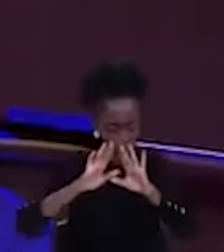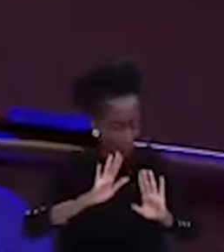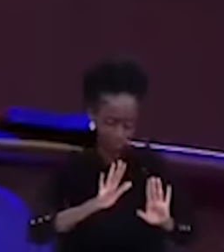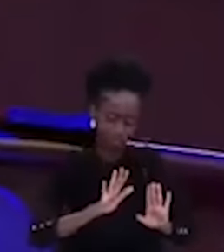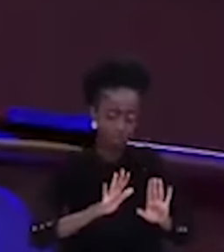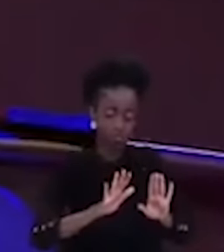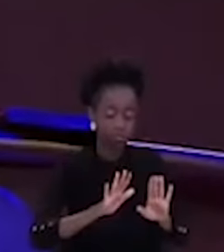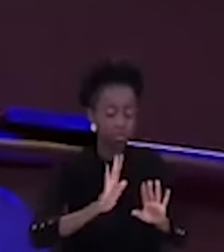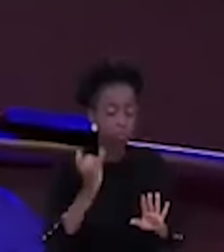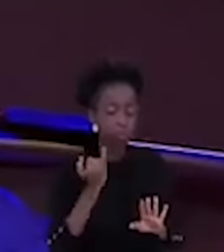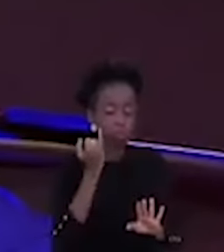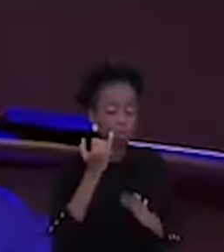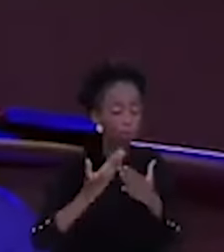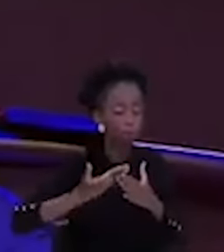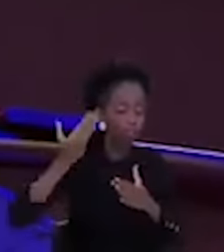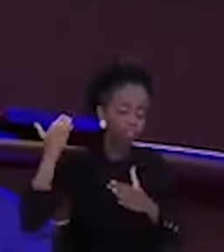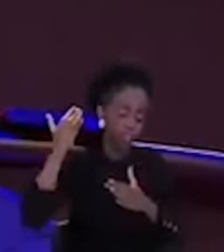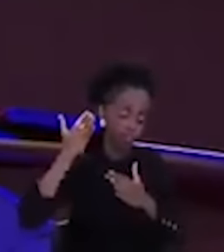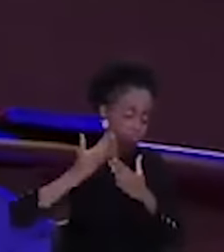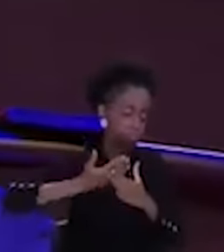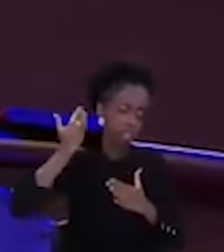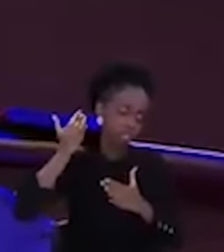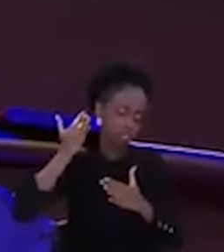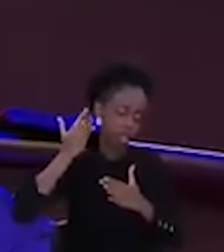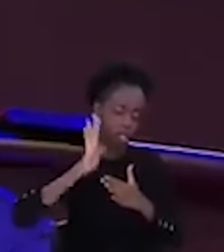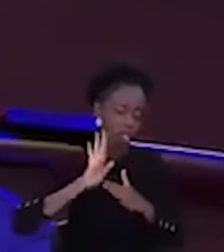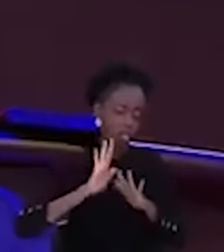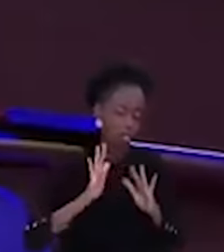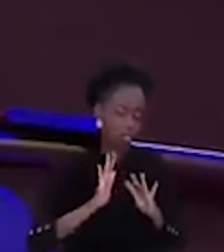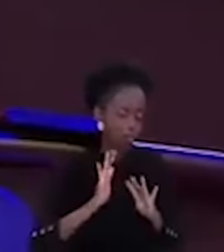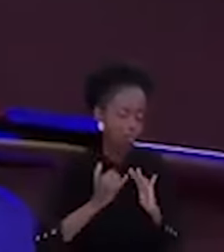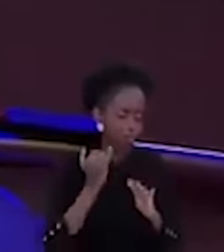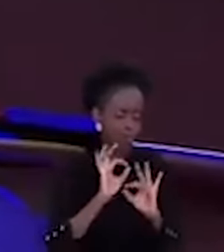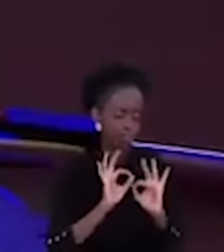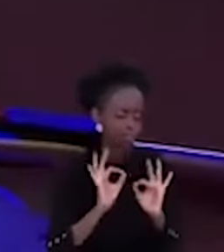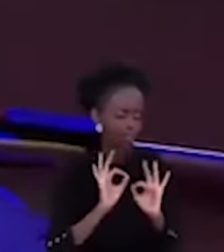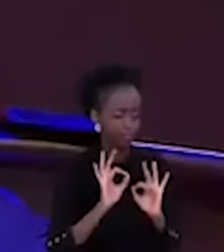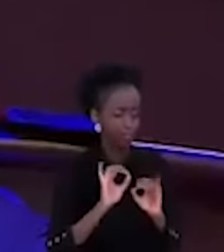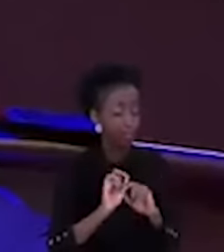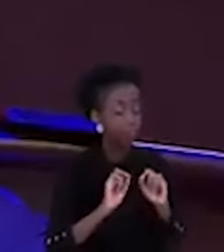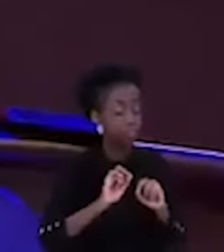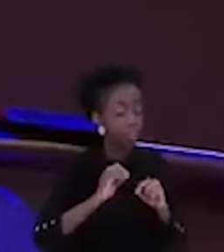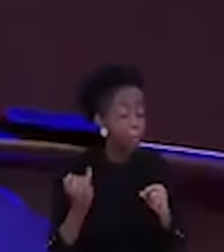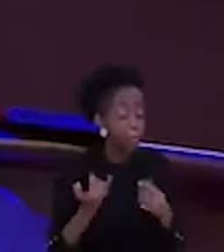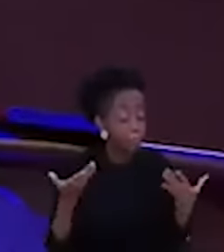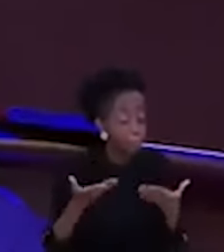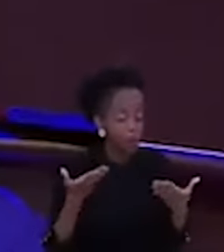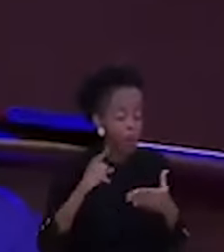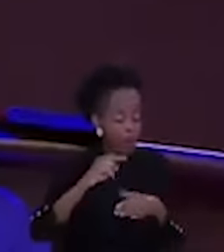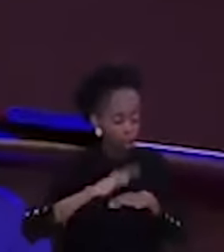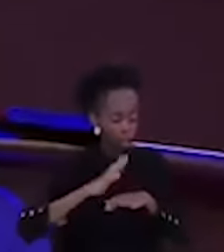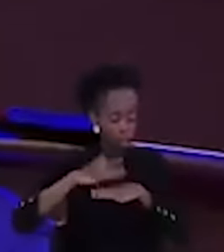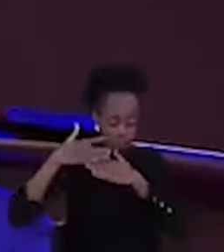amigo, não importa o que você fez, o que importa é o que você